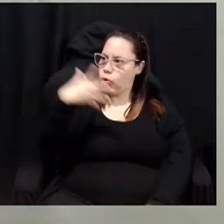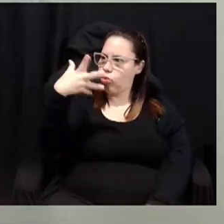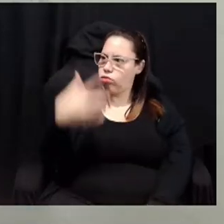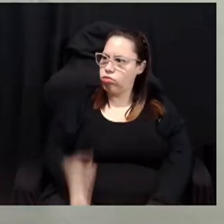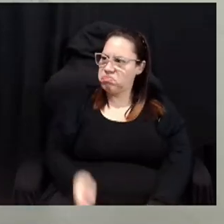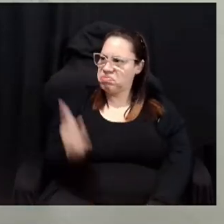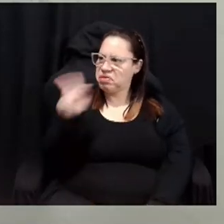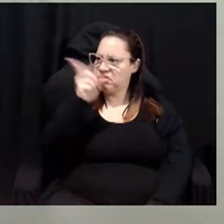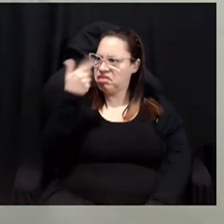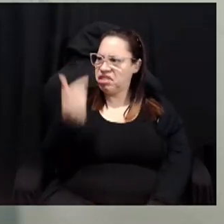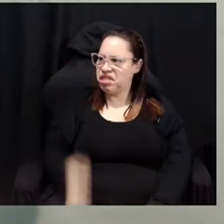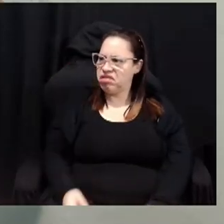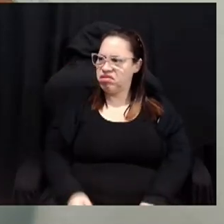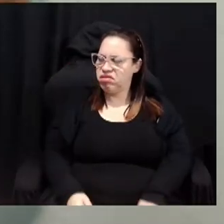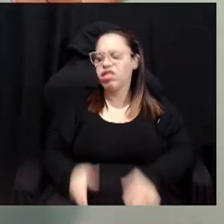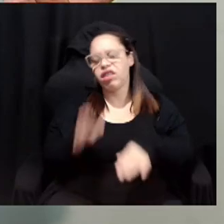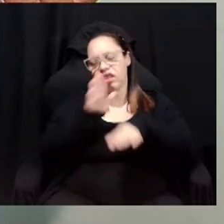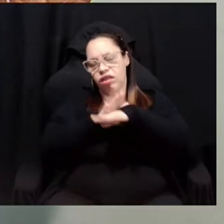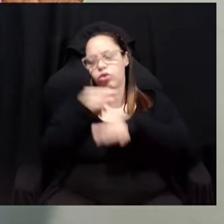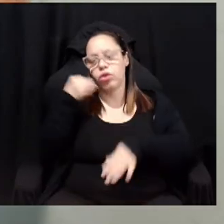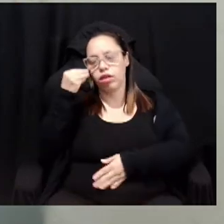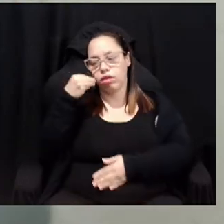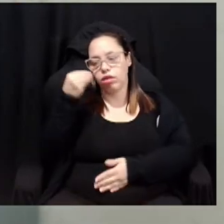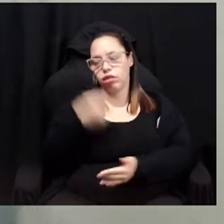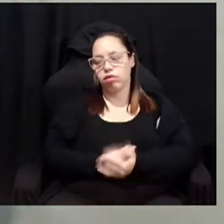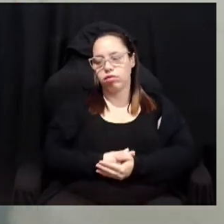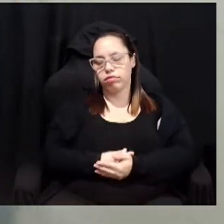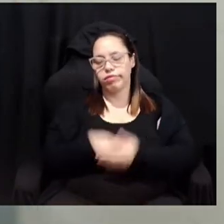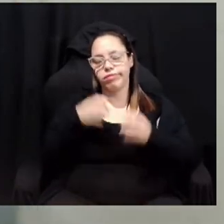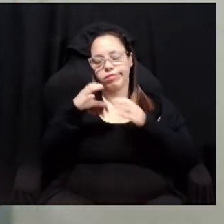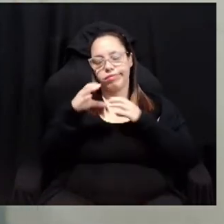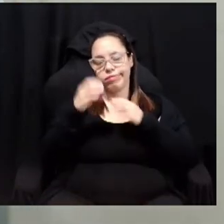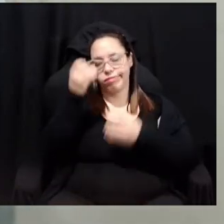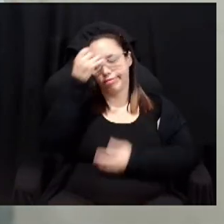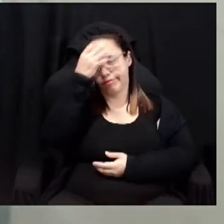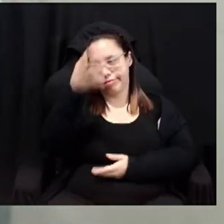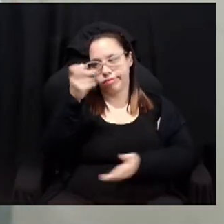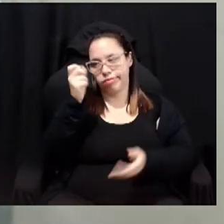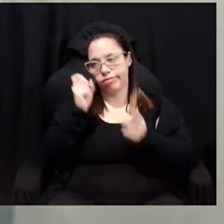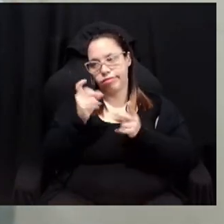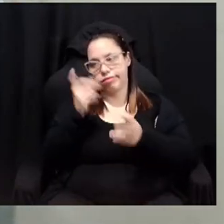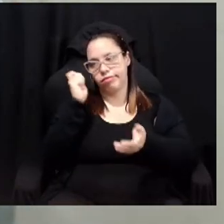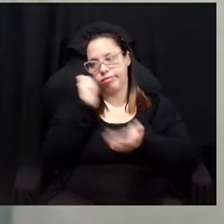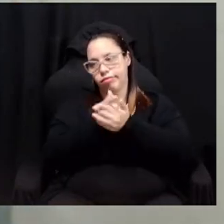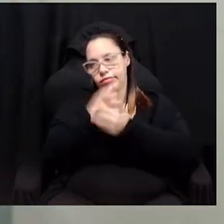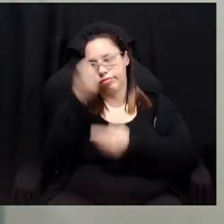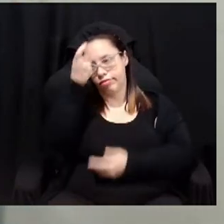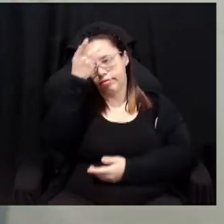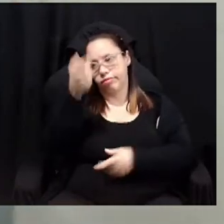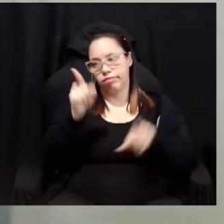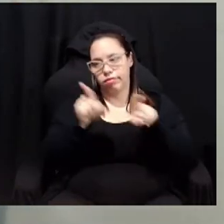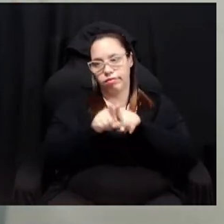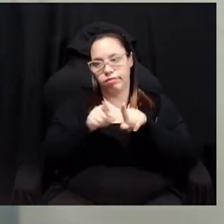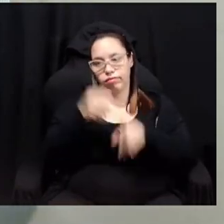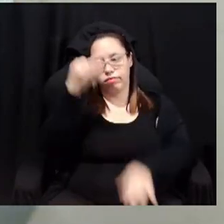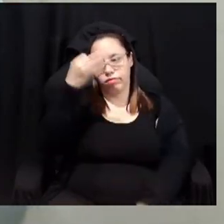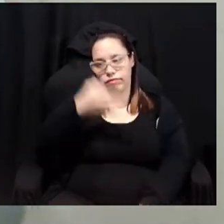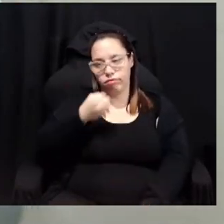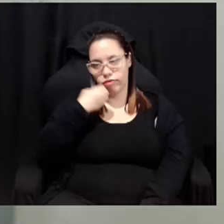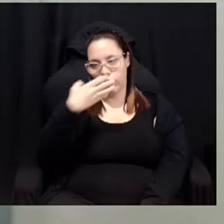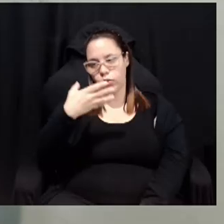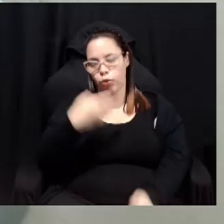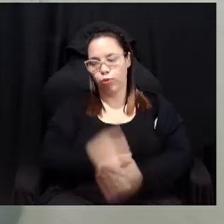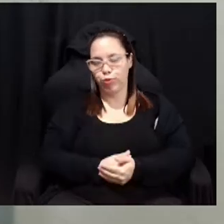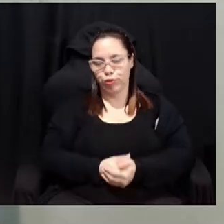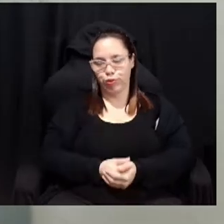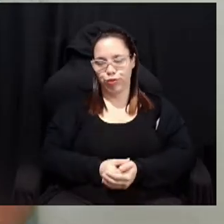também ajuda na experiência. Eu comunico com facilidade, eu compro com facilidade, mas eu também tenho a garantia de estar levando aquele produto, aquele que